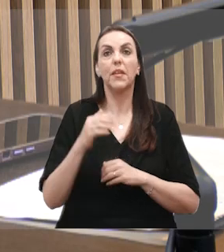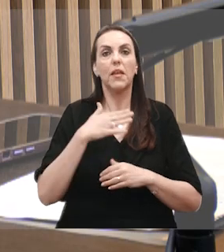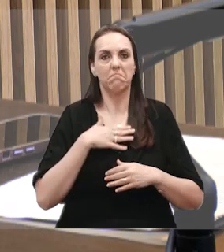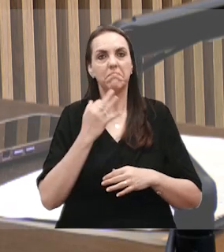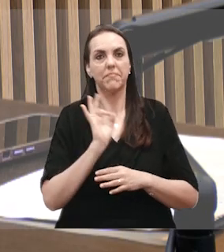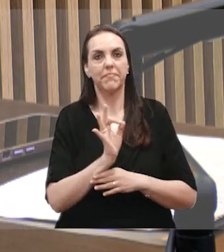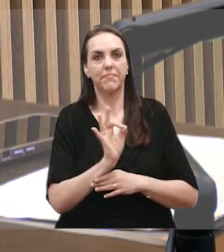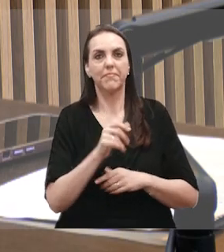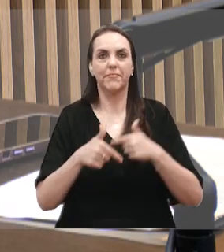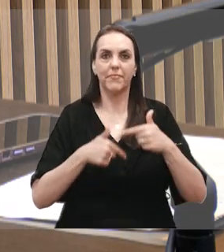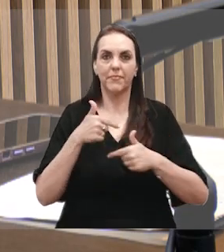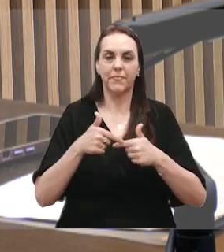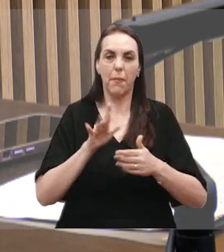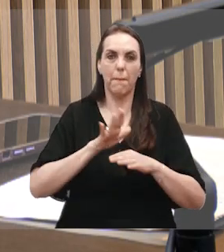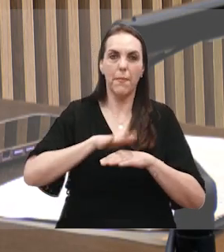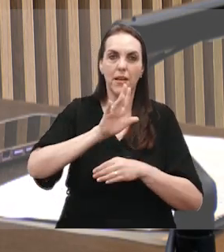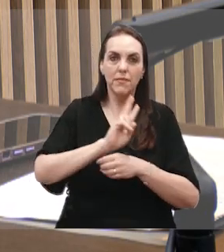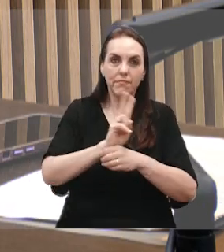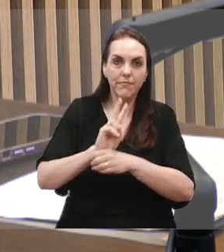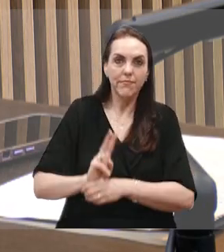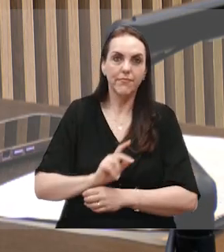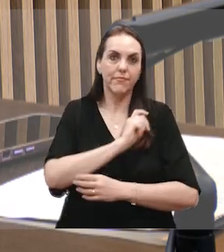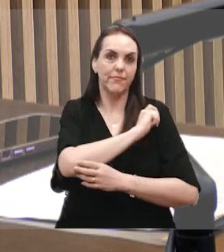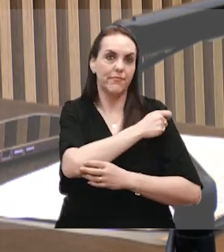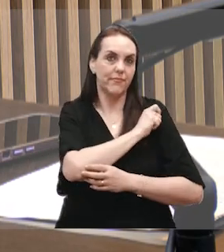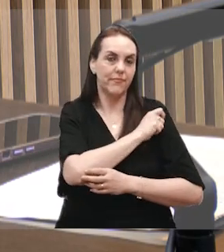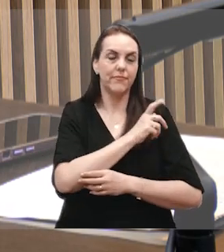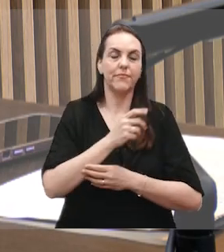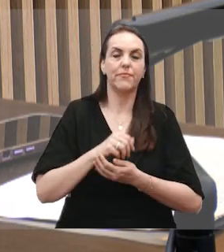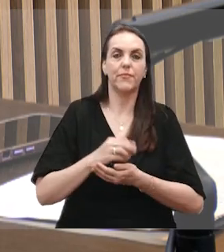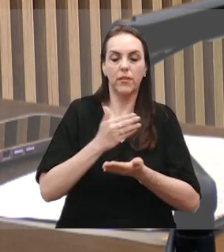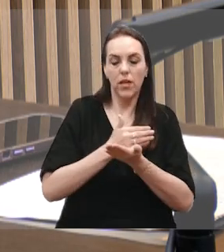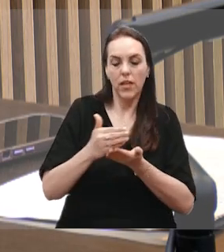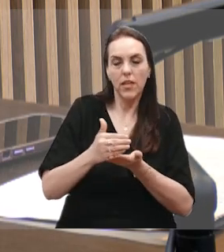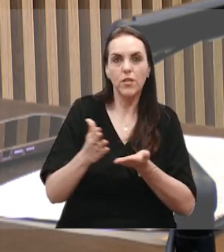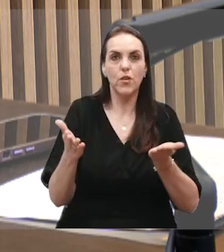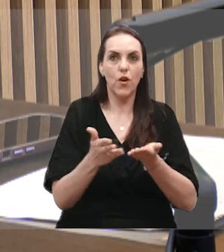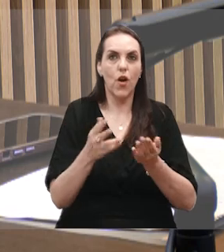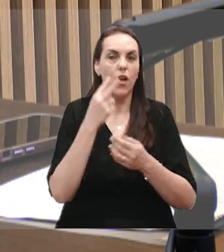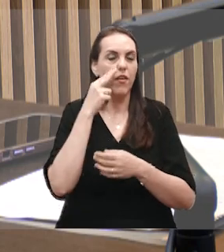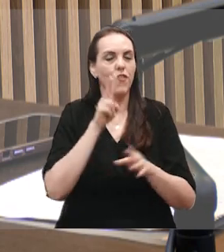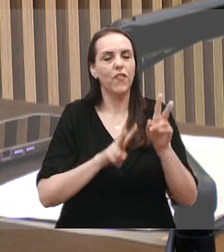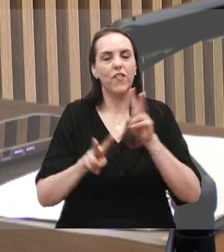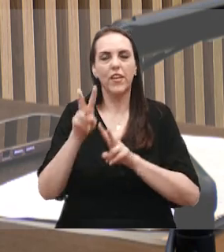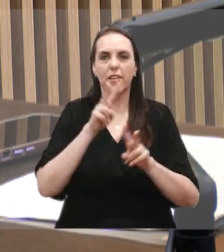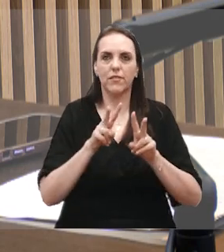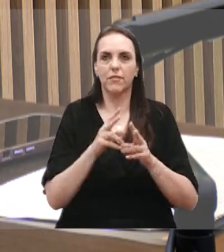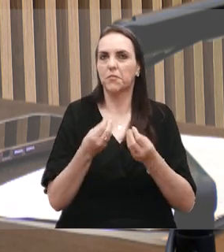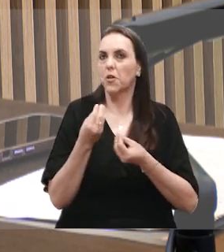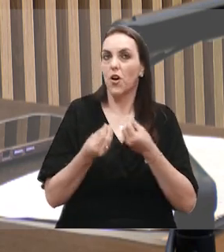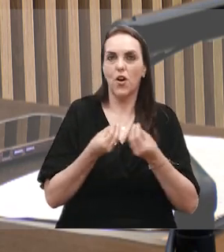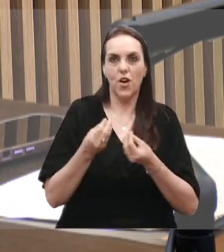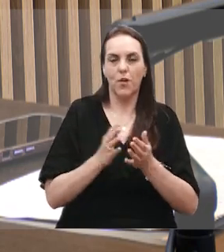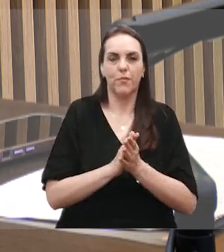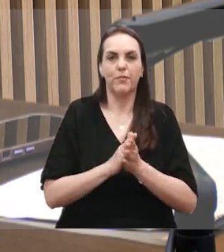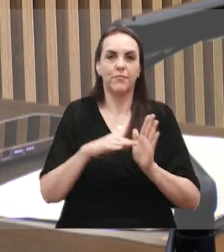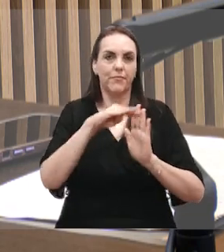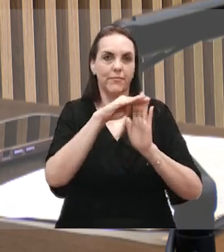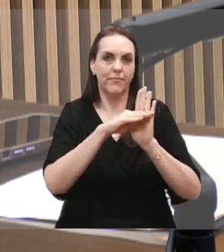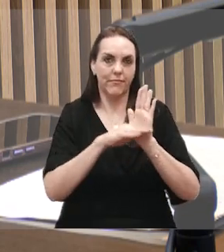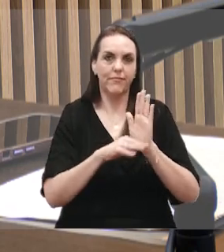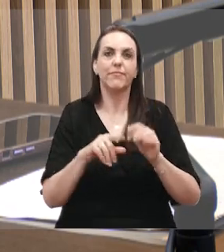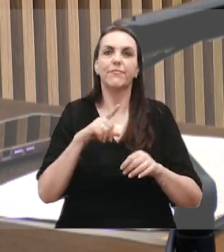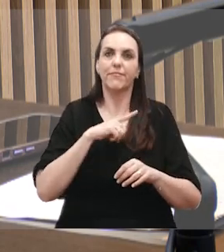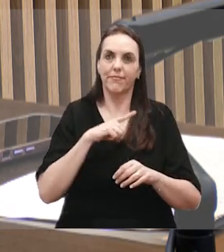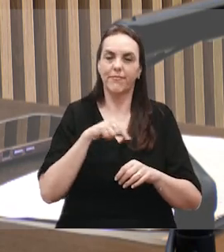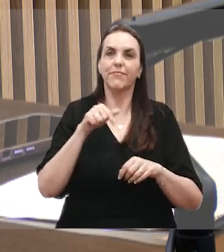mais fiscalizatória, principalmente agora na questão de início e verificando as situações, né? Uma pauta que a gente tem muito latente no